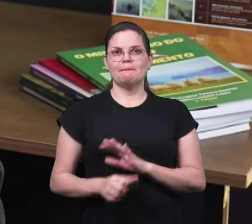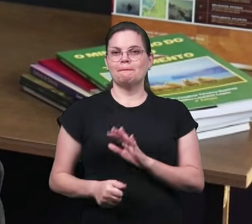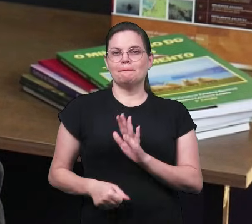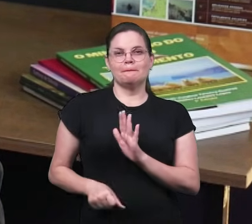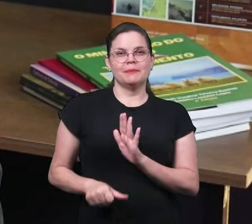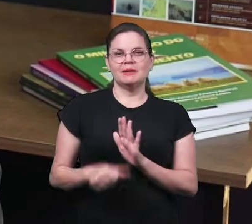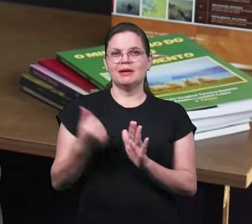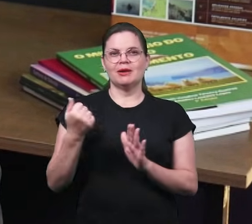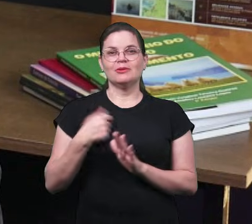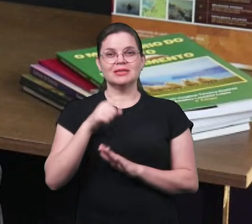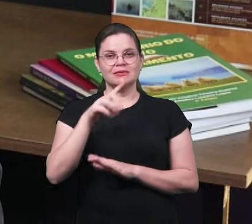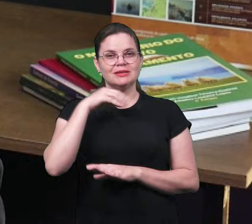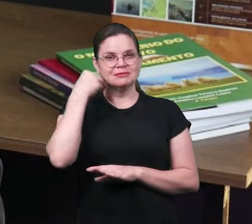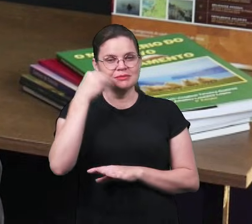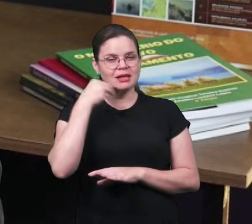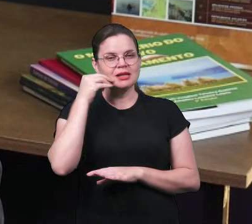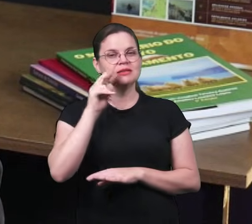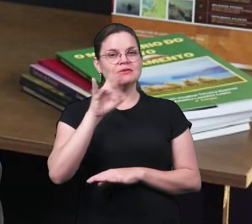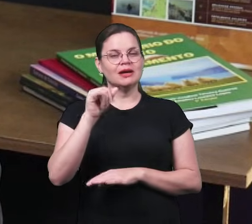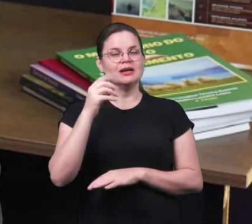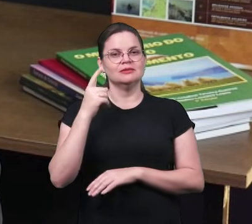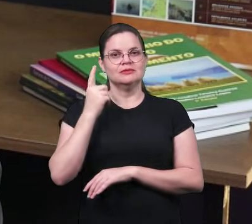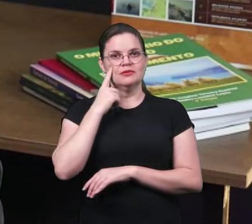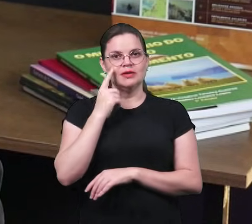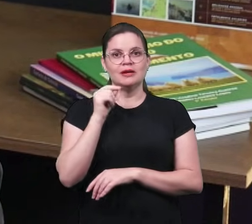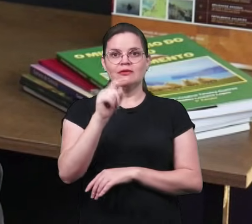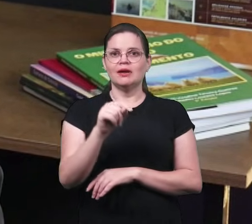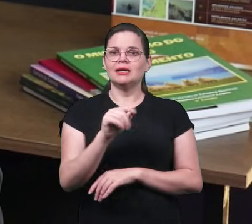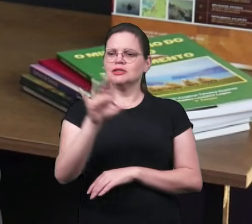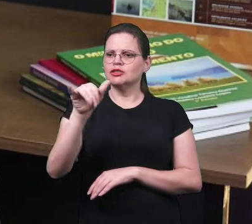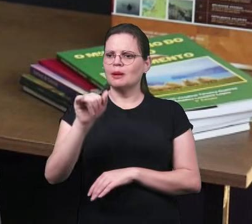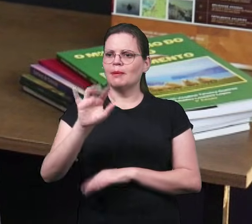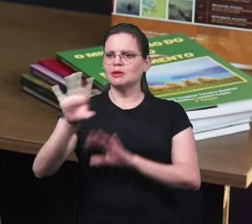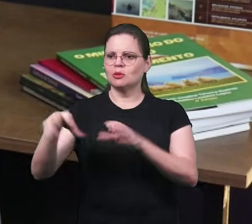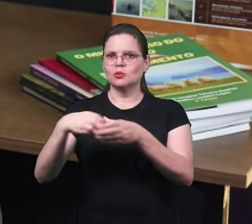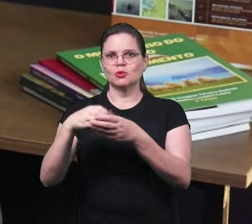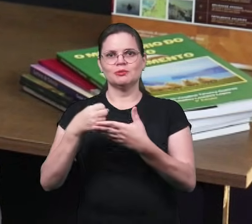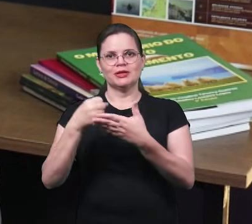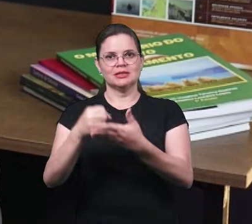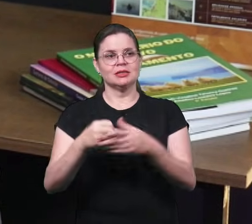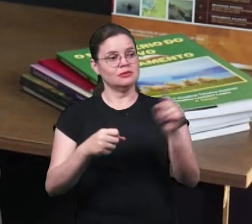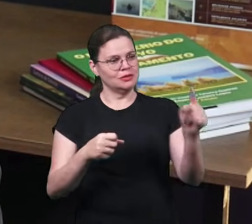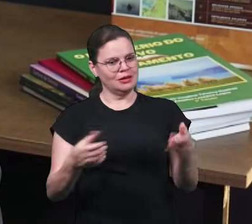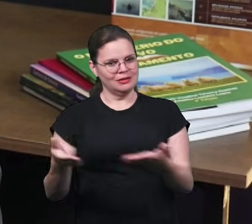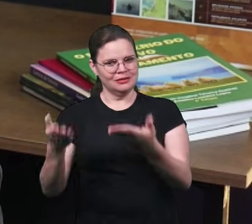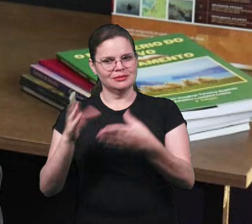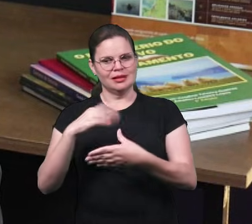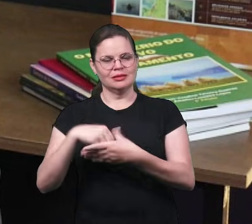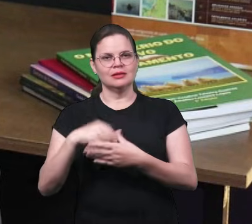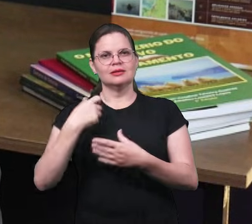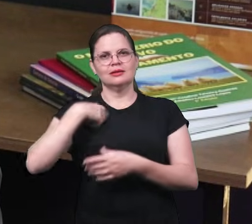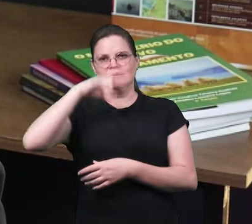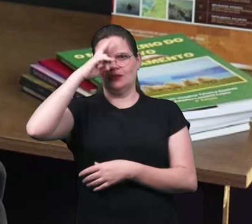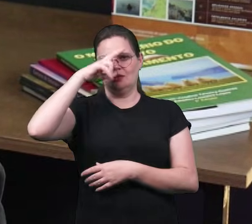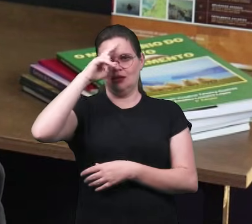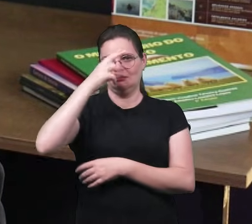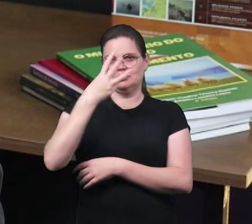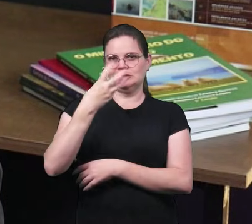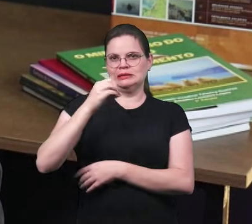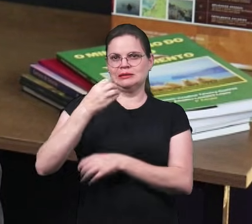que você vai viver é essa experiência, né? Você vai ser encaminhado a um grupo de assistência, né? Eu me lembro, há 30 anos